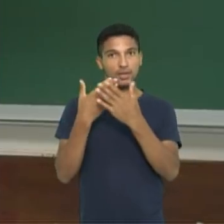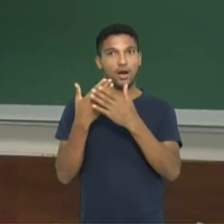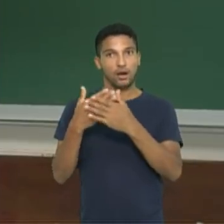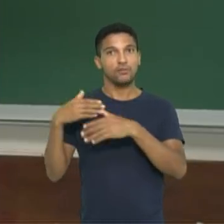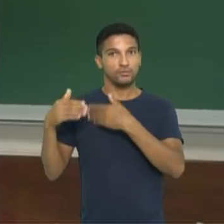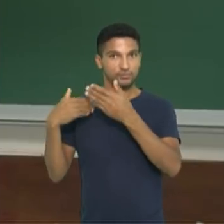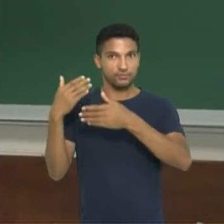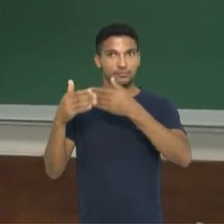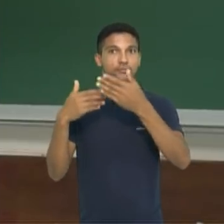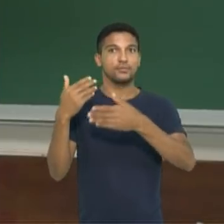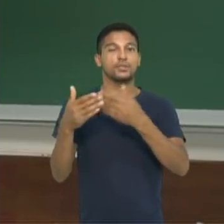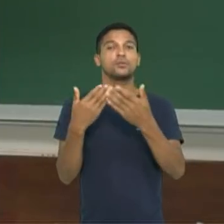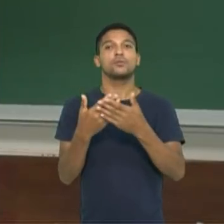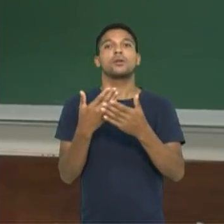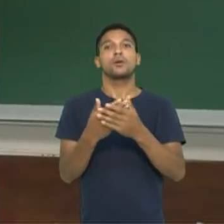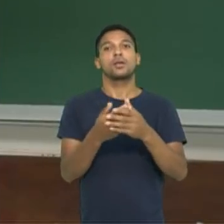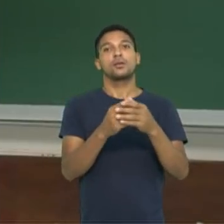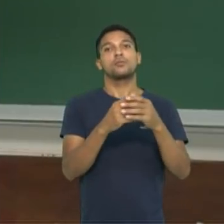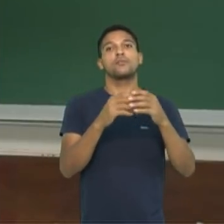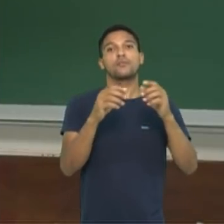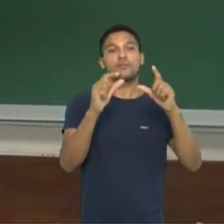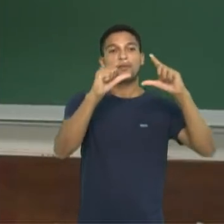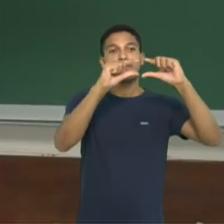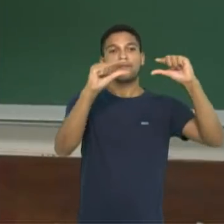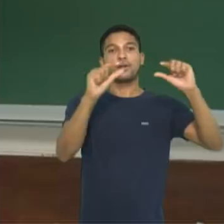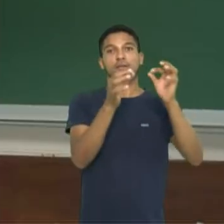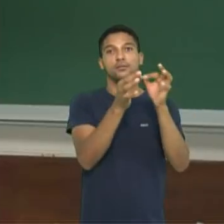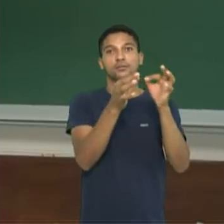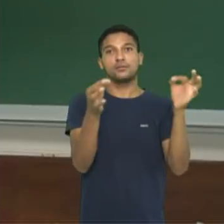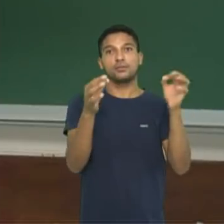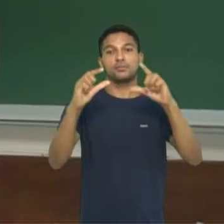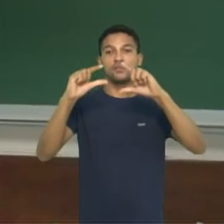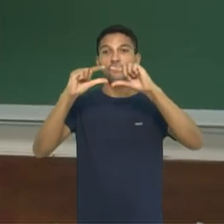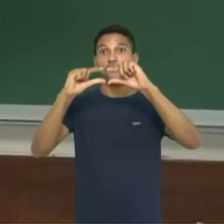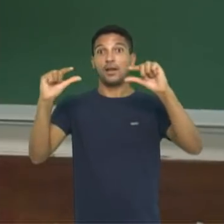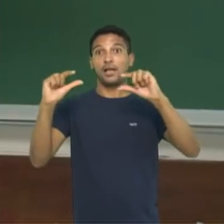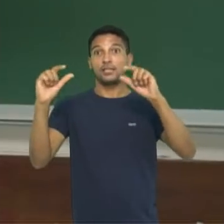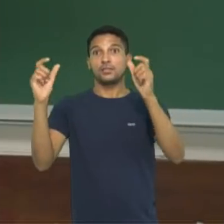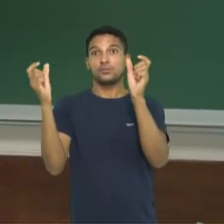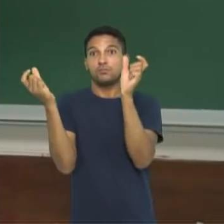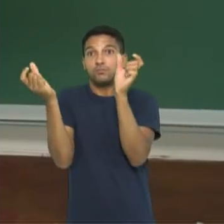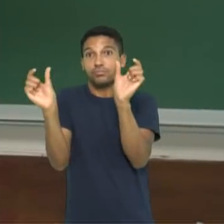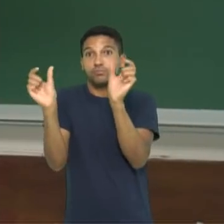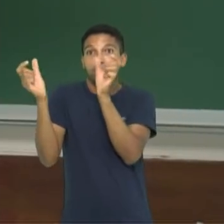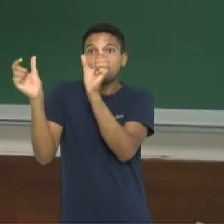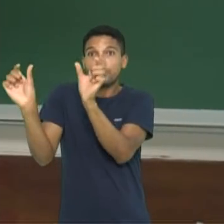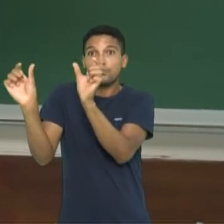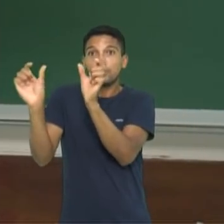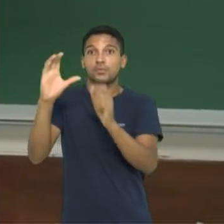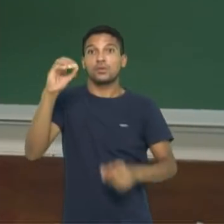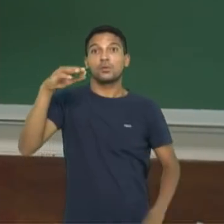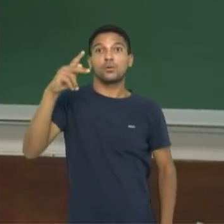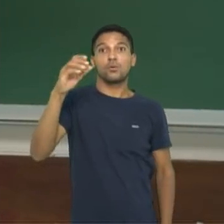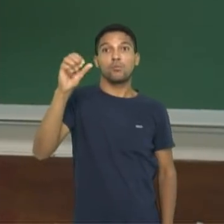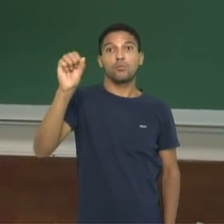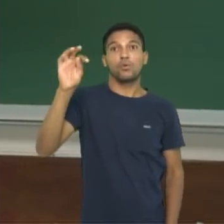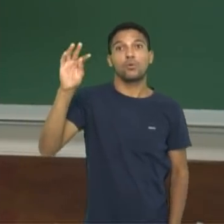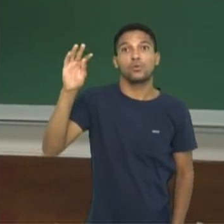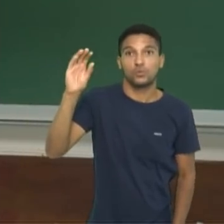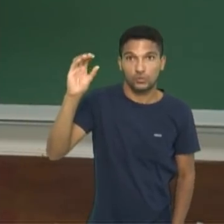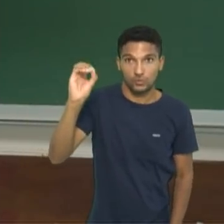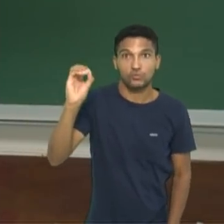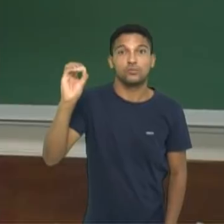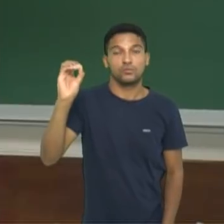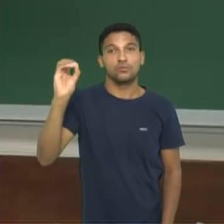depois o que é um período simples, um período composto e etc. Muitas vezes vocês já sabem, às vezes só está faltando aprender a nomenclatura,